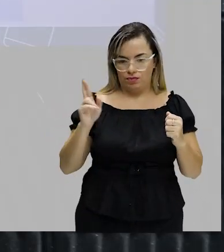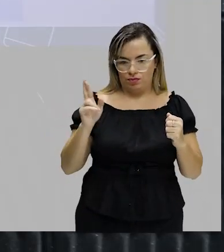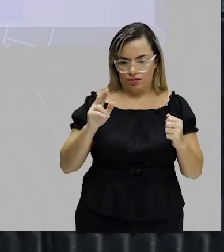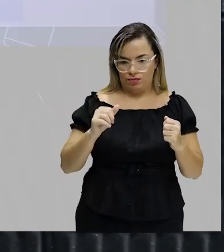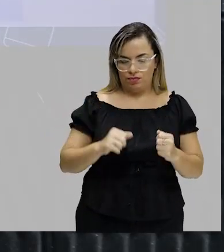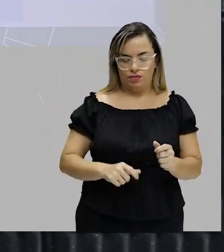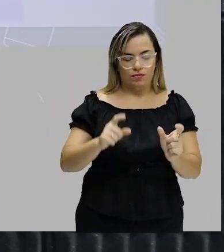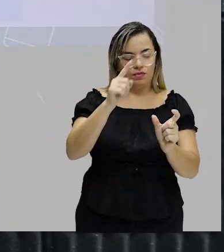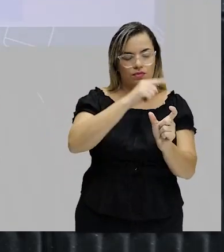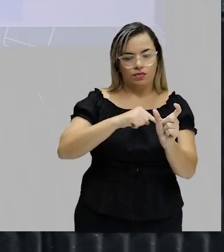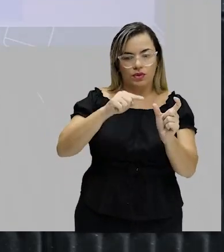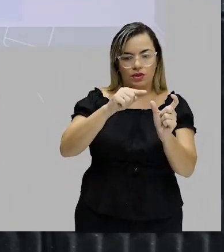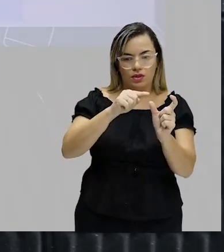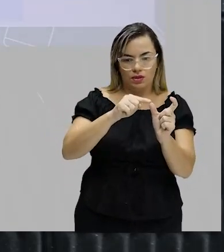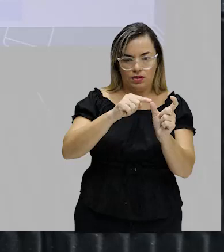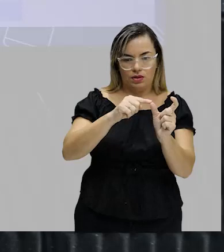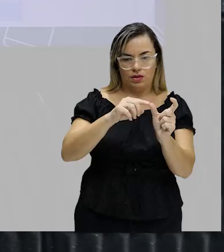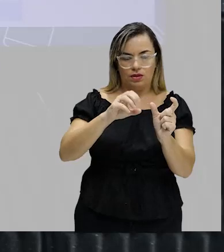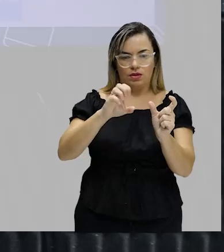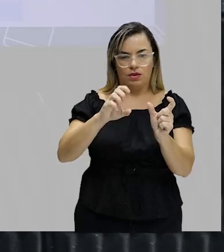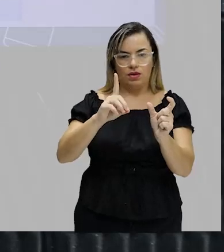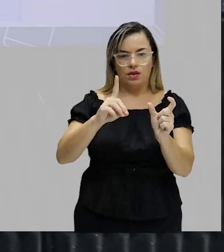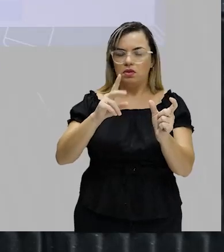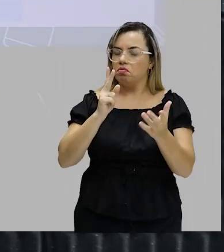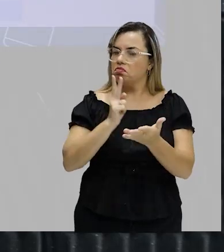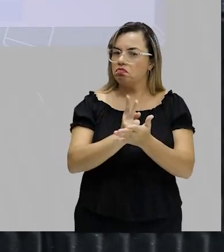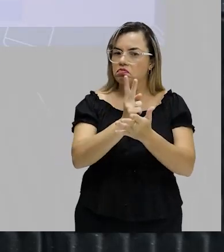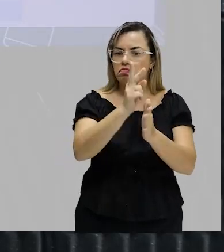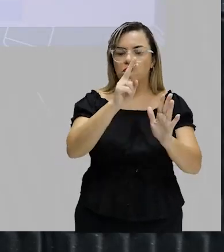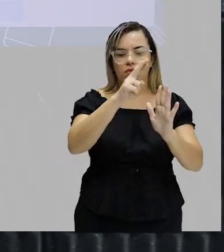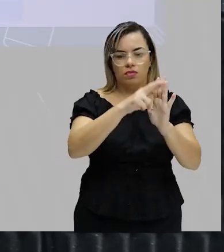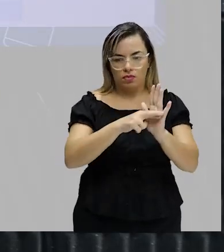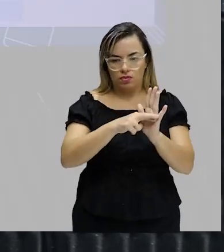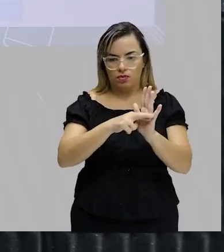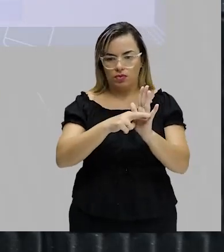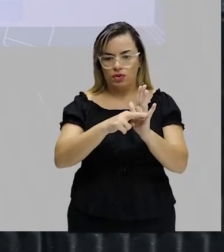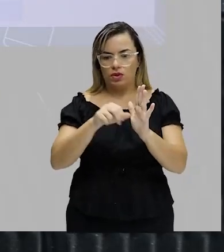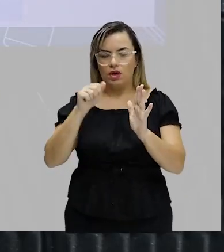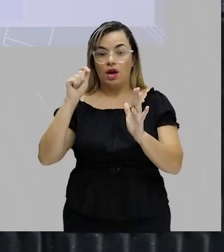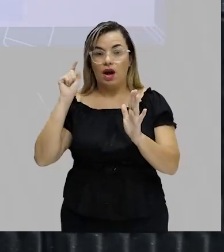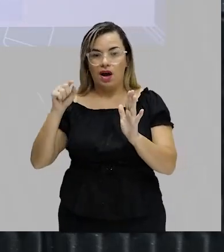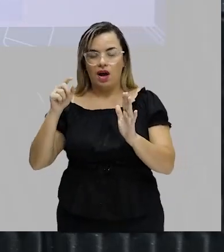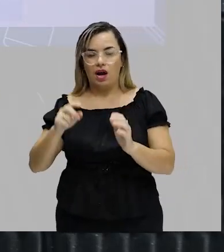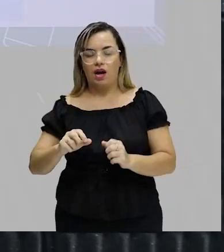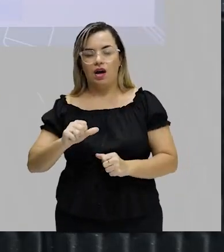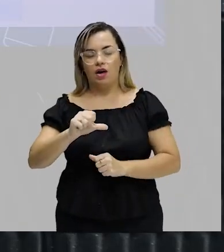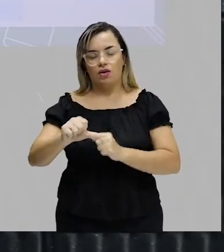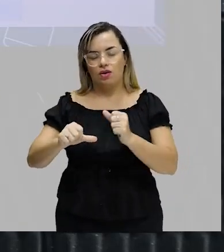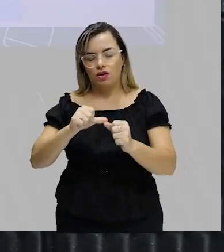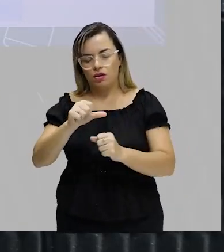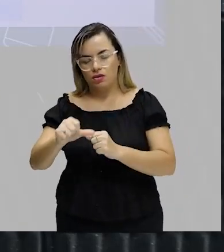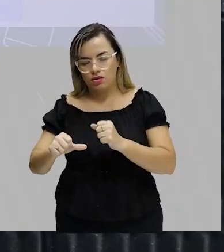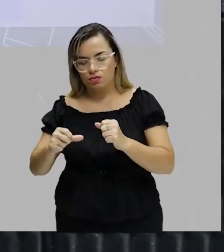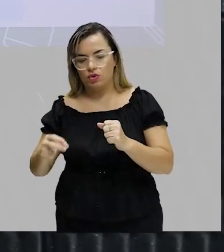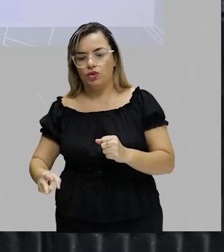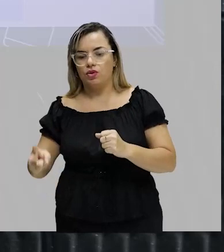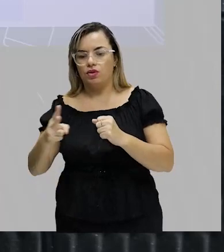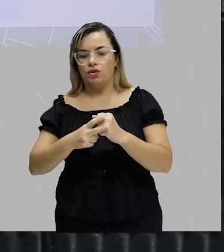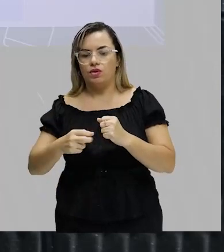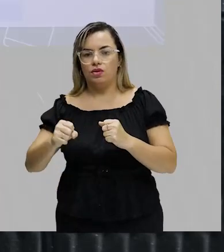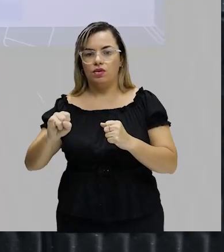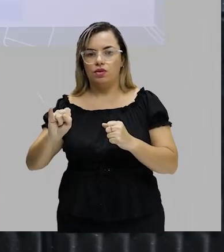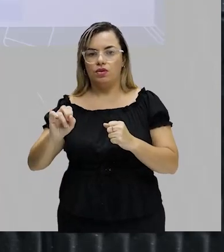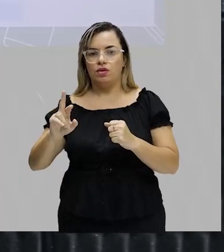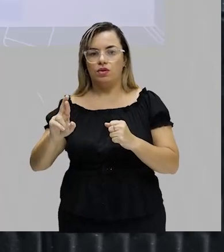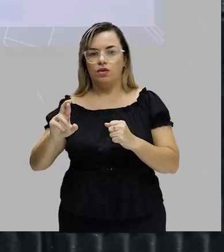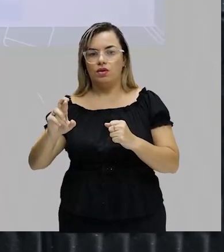ED no final, quer dizer, ele sempre segue a mesma regrinha. Se o verbo é irregular, a orientação é que você faça uma